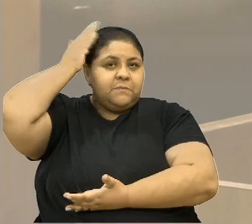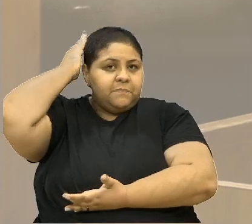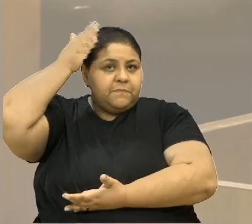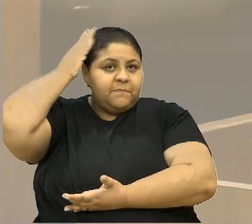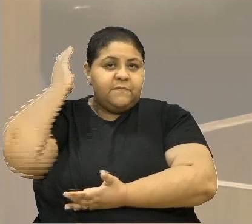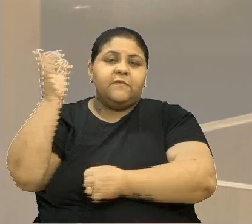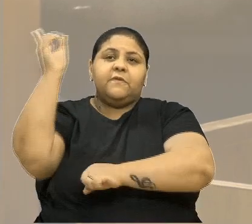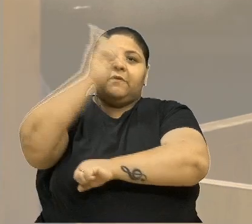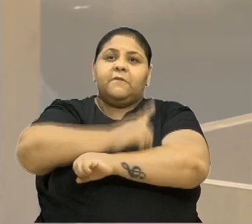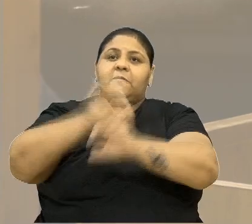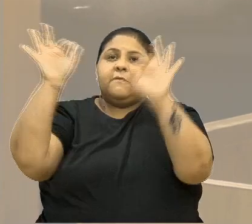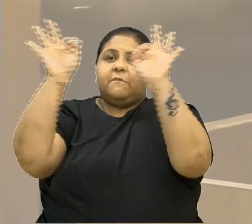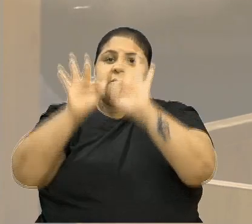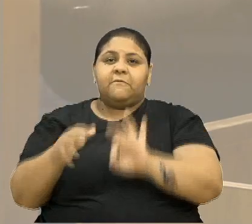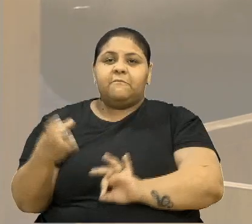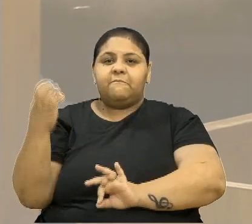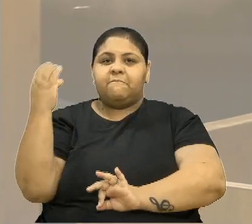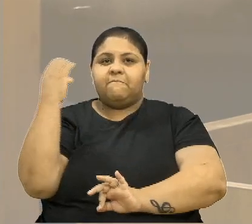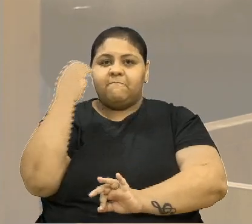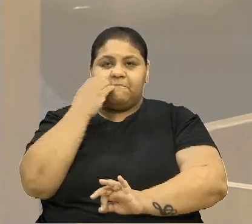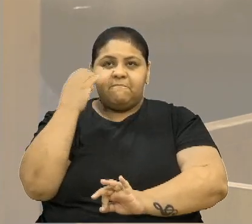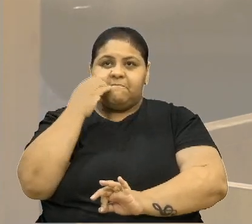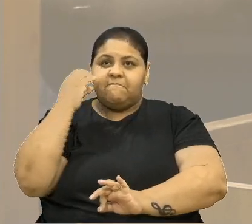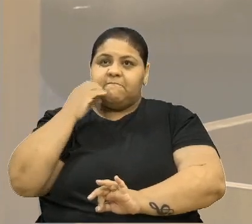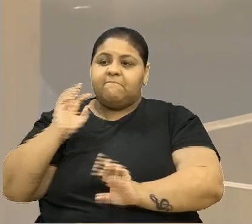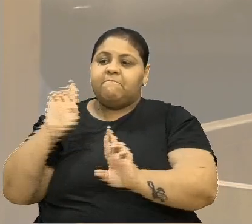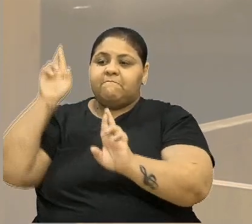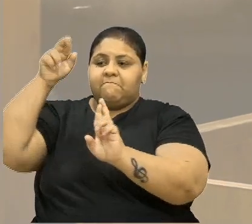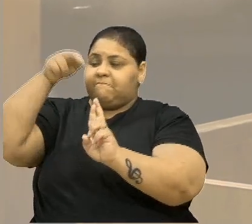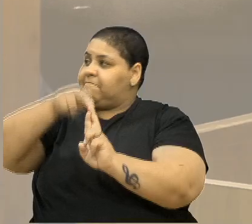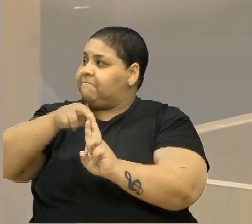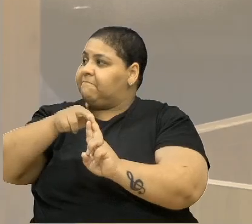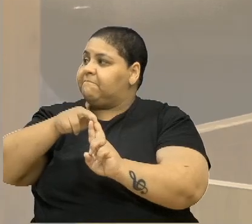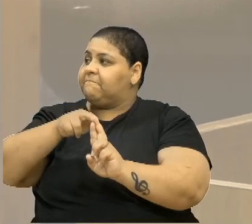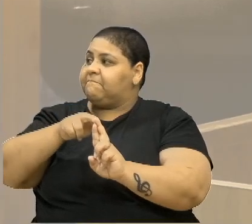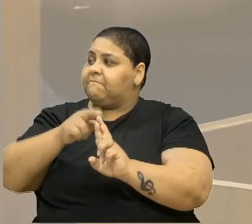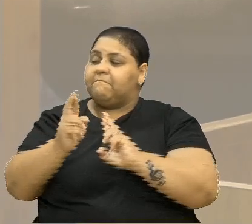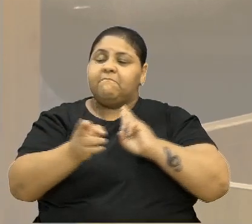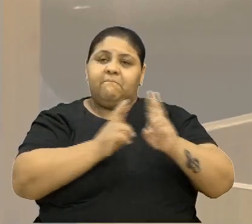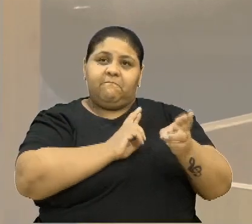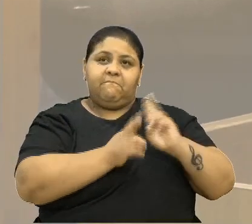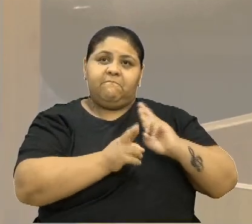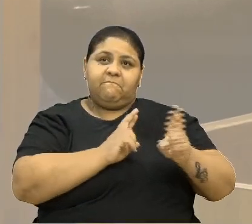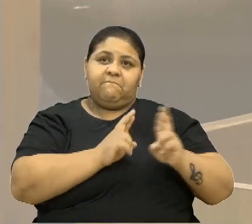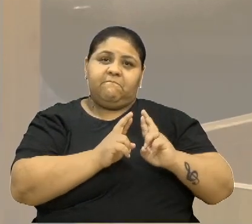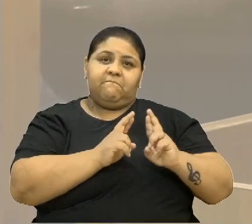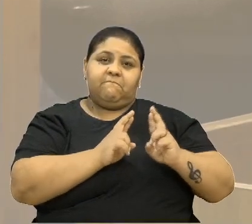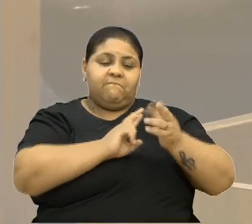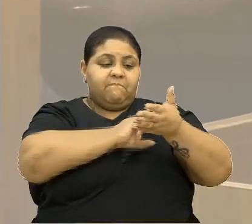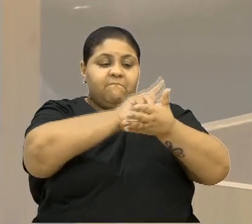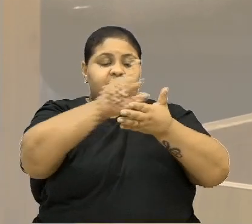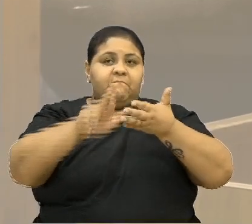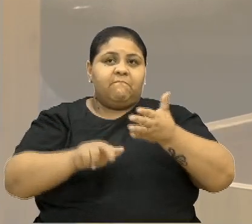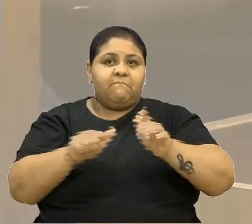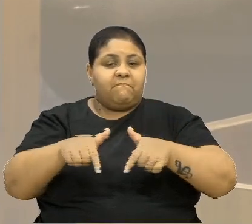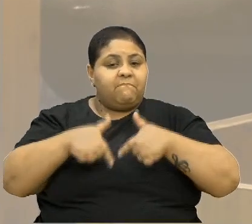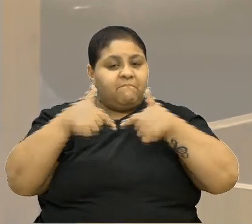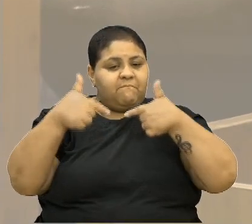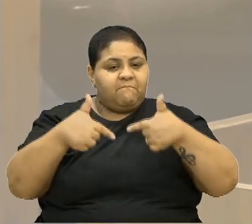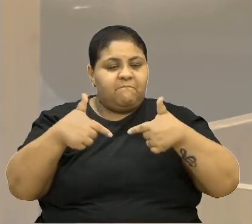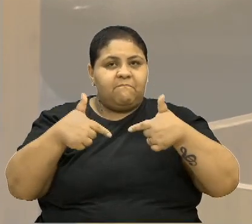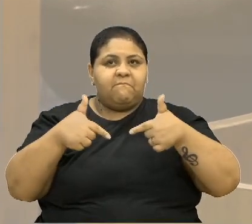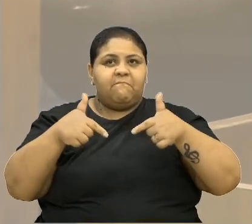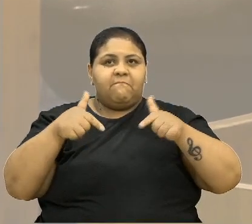certeza que a Anahec vai virar uma grande referência, ainda mais com relação às várias modalidades de turismo